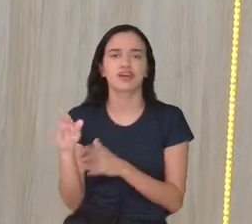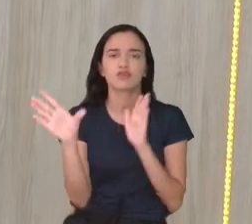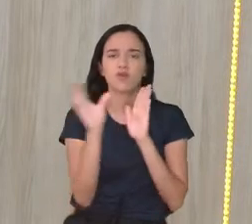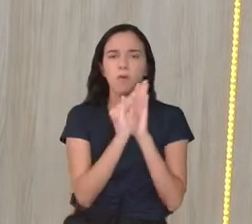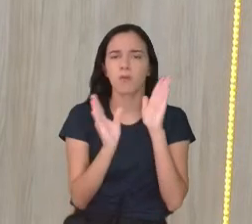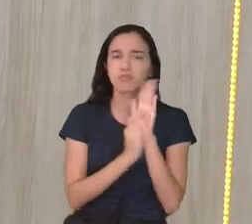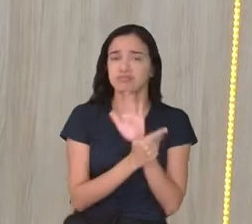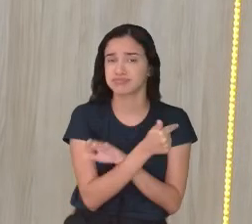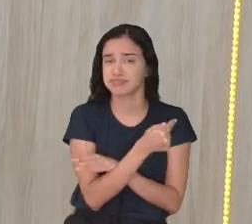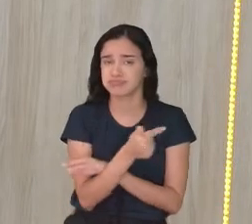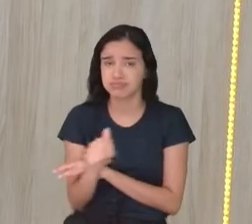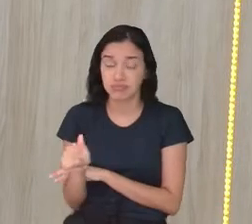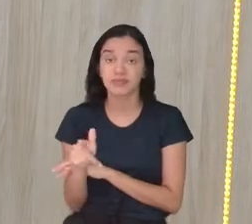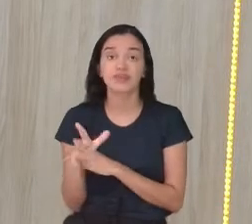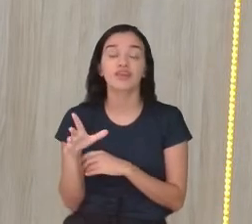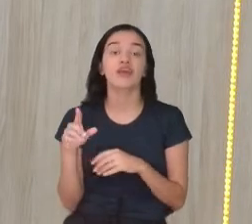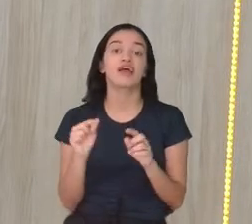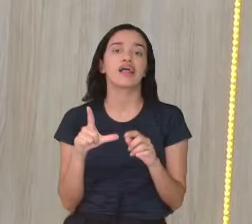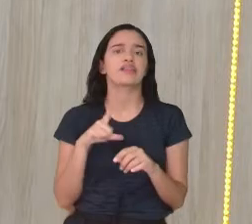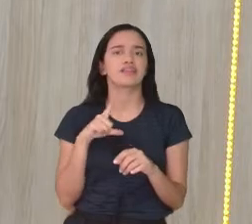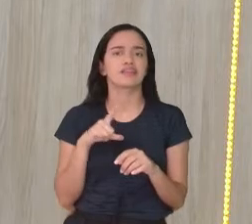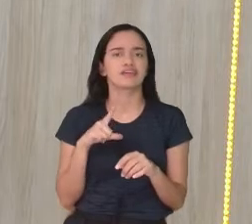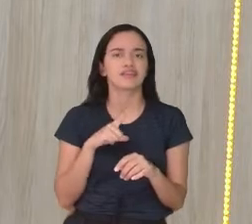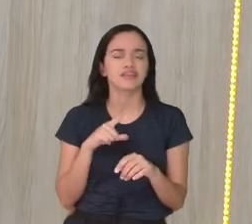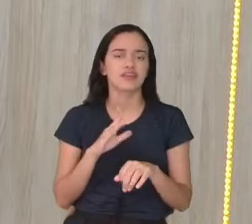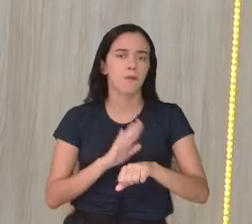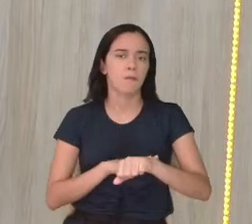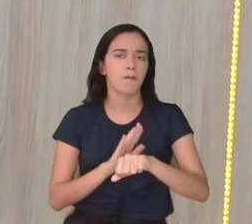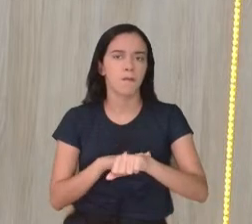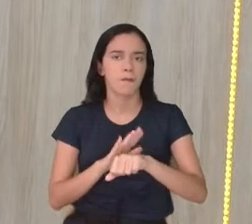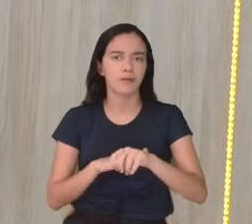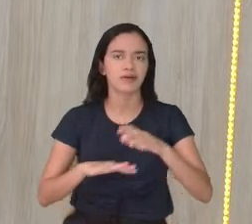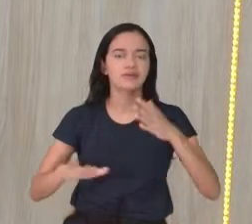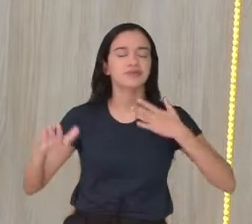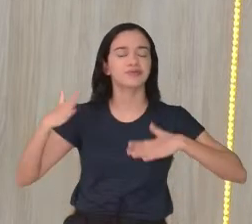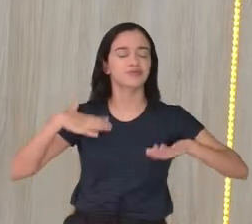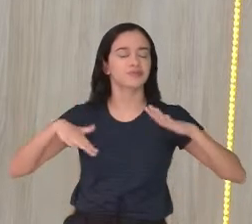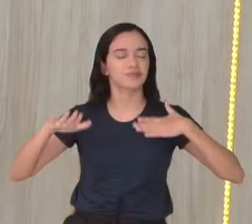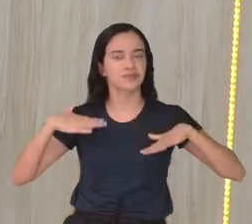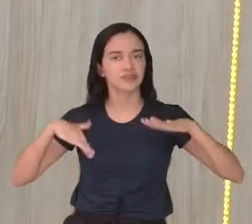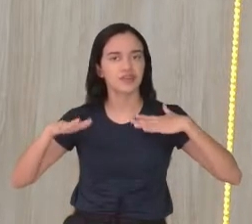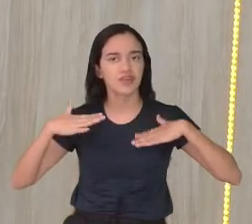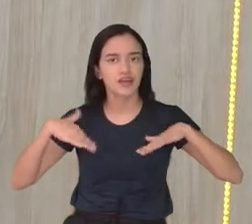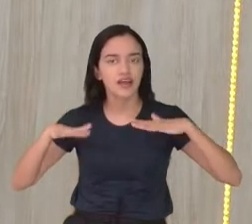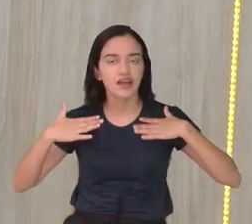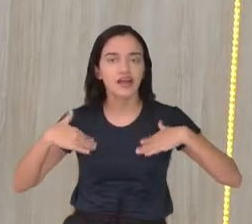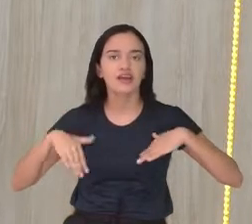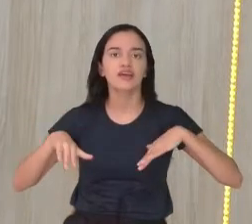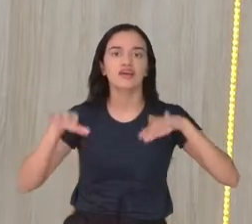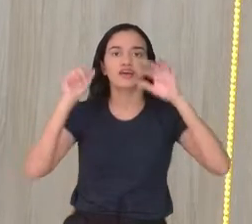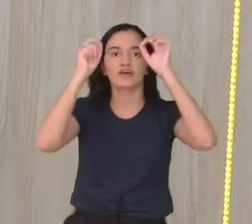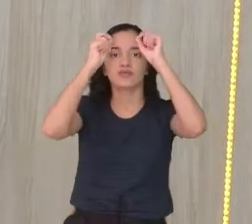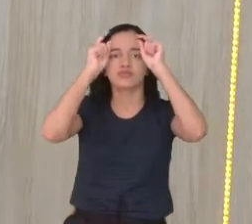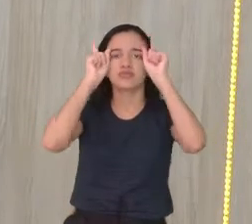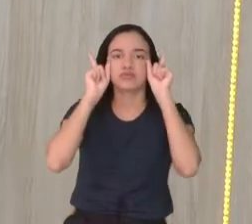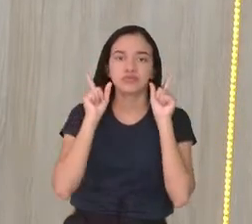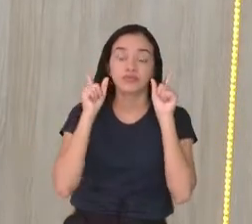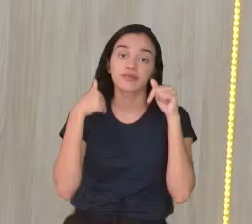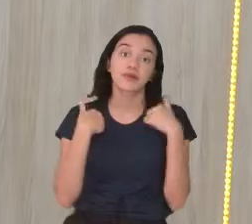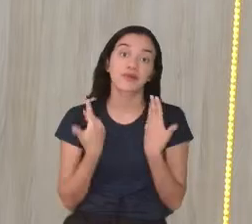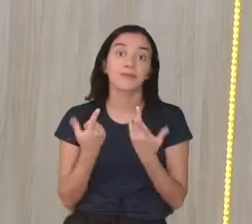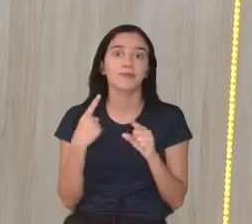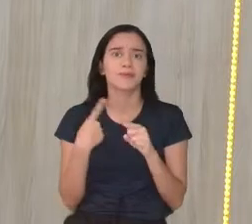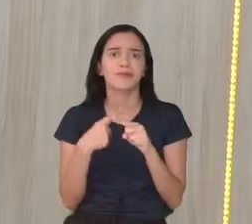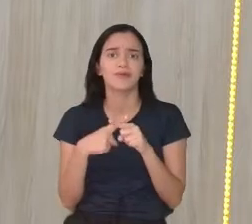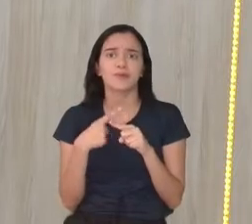semana todinha. A gente também tem que ter aquele momento de lazer, em que a gente vai refrescar a mente, porque senão, minha gente, né, se a gente